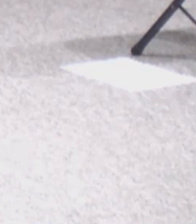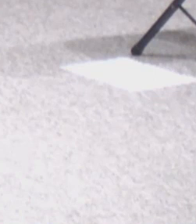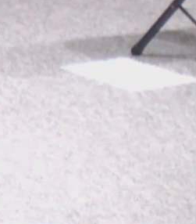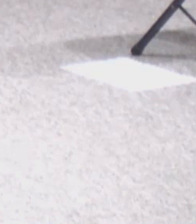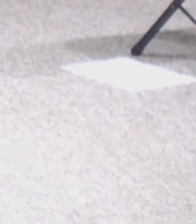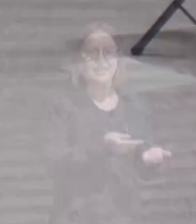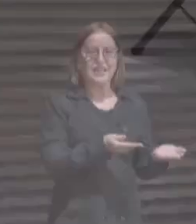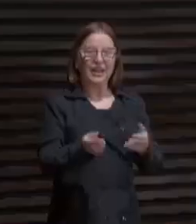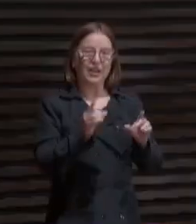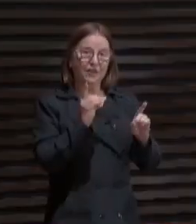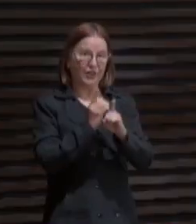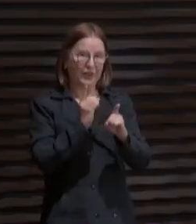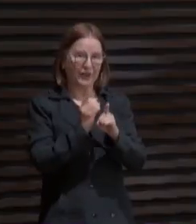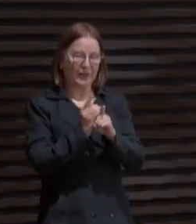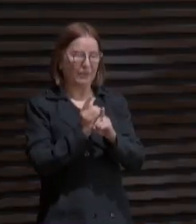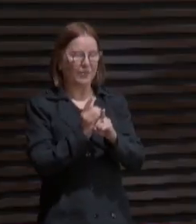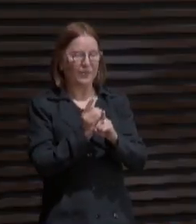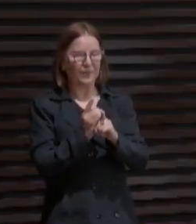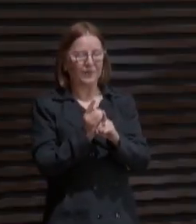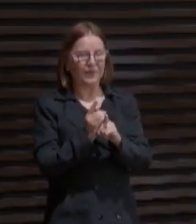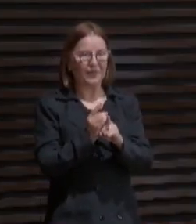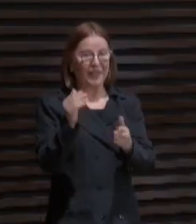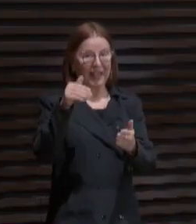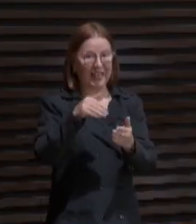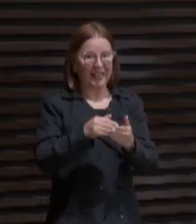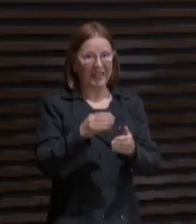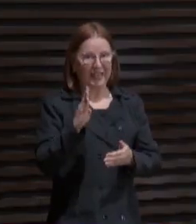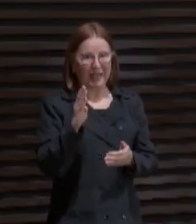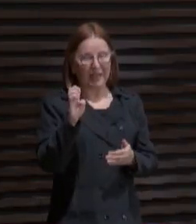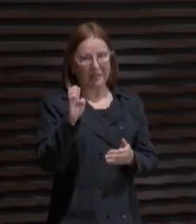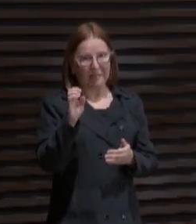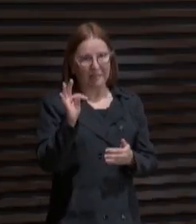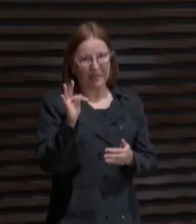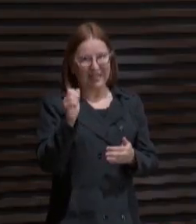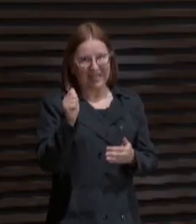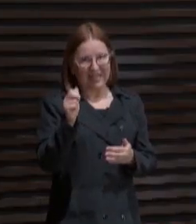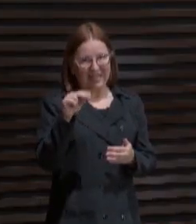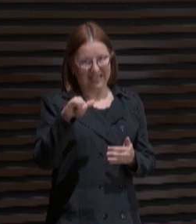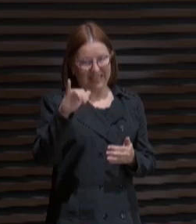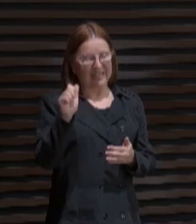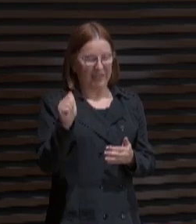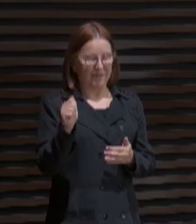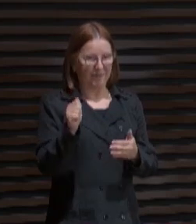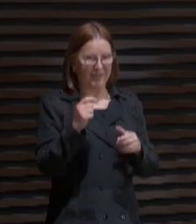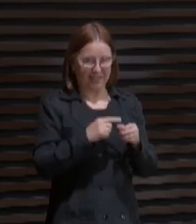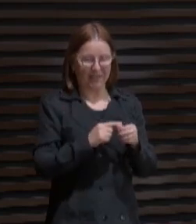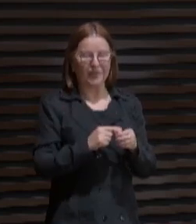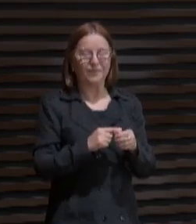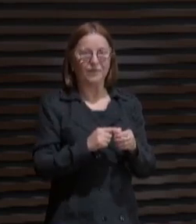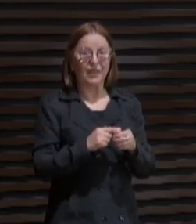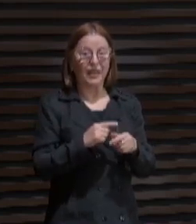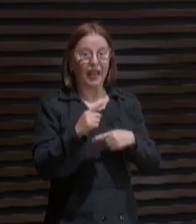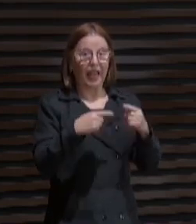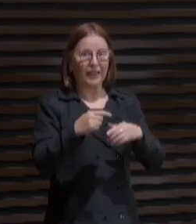Betânia, os abençoa e é levado ao céu. É esse momento final que nós vamos tratar. E o título